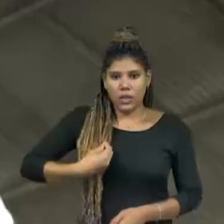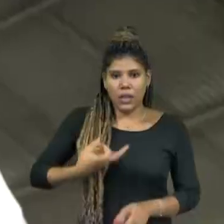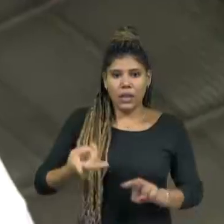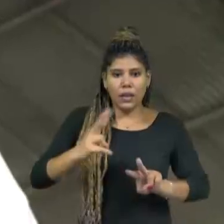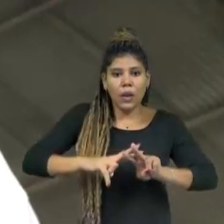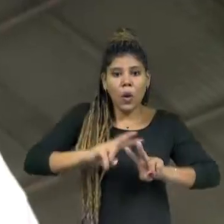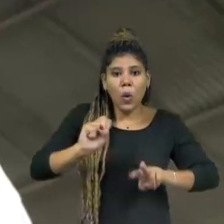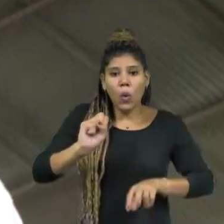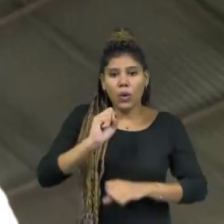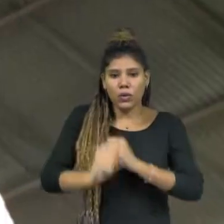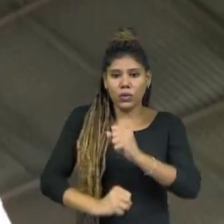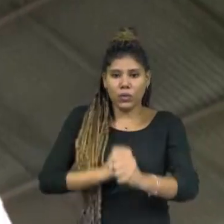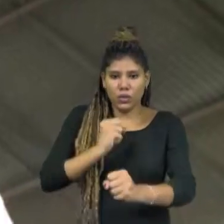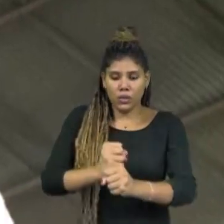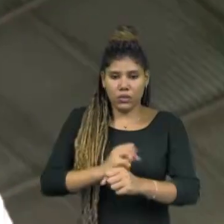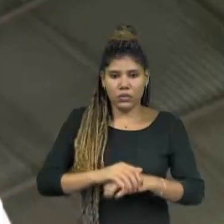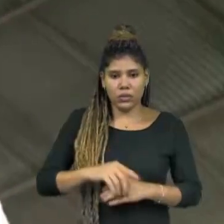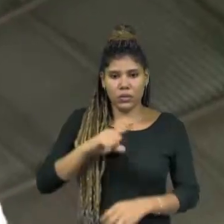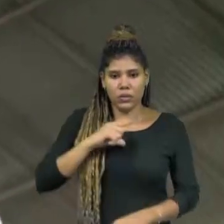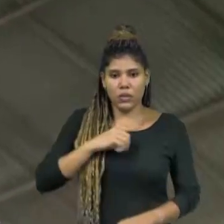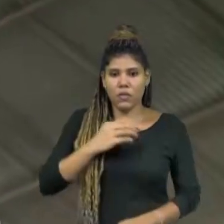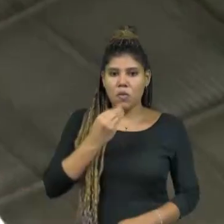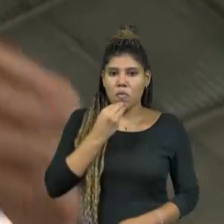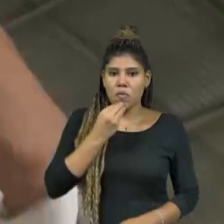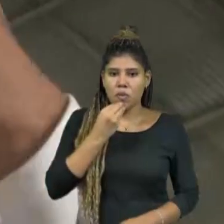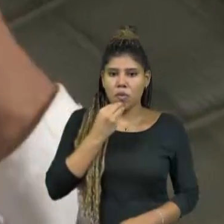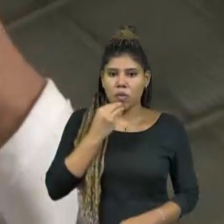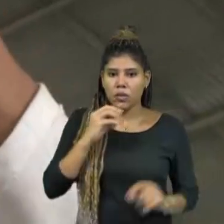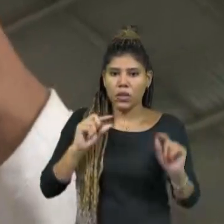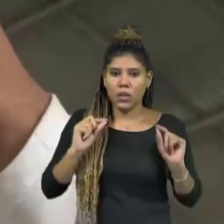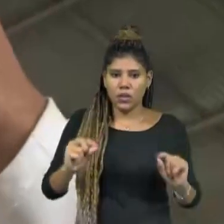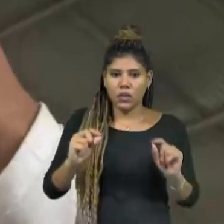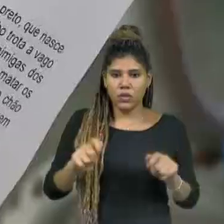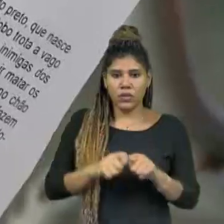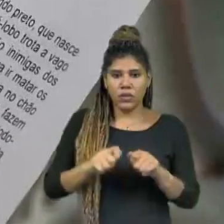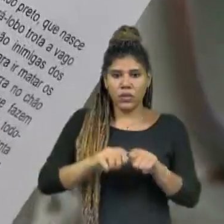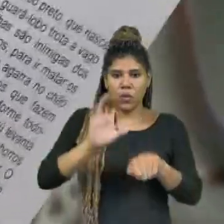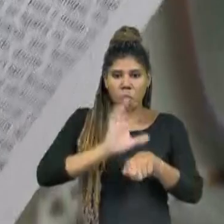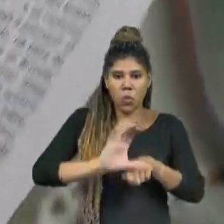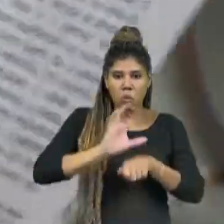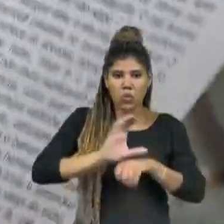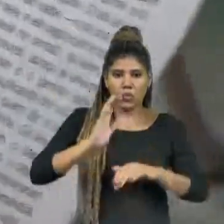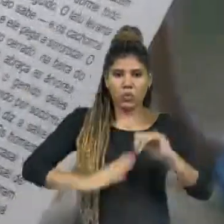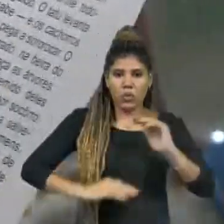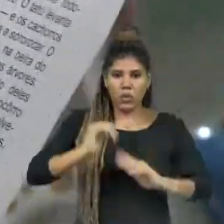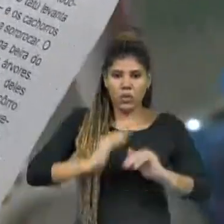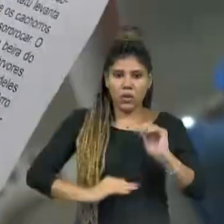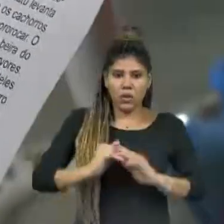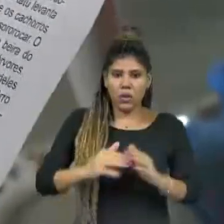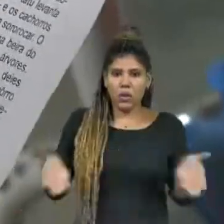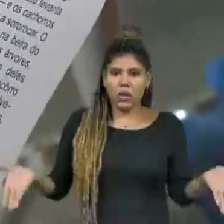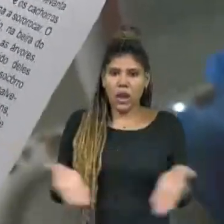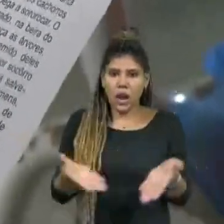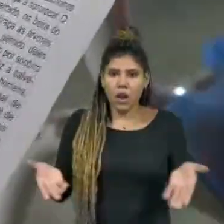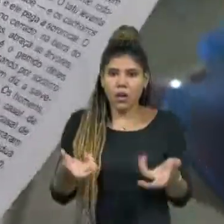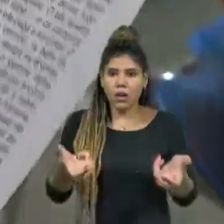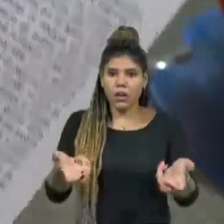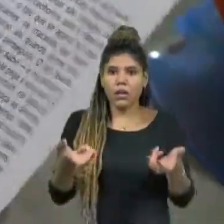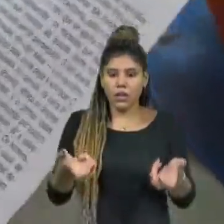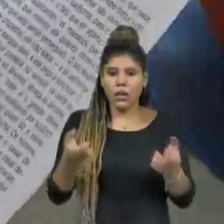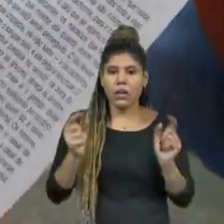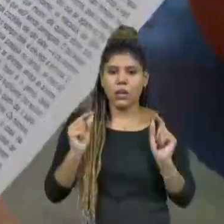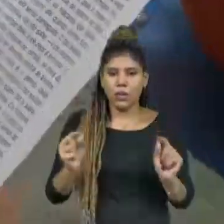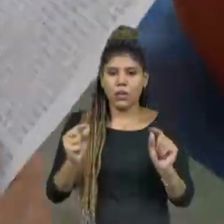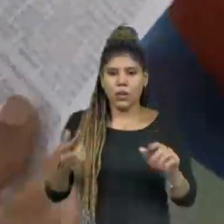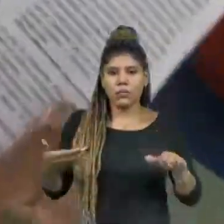Ceará. Aqui ele teve a oportunidade de fazer um curso profissionalizante e agora vive a expectativa de entrar numa